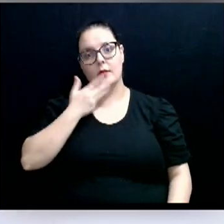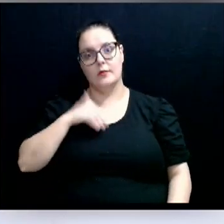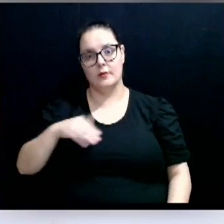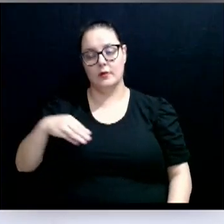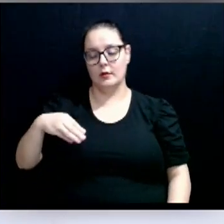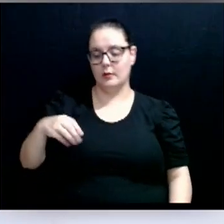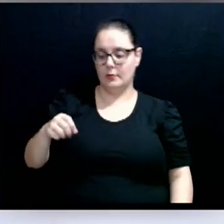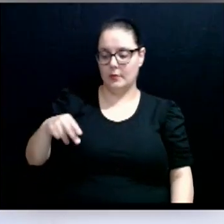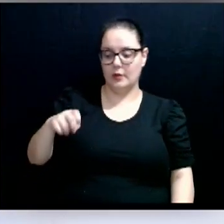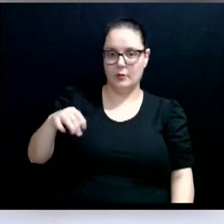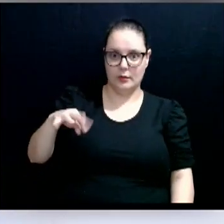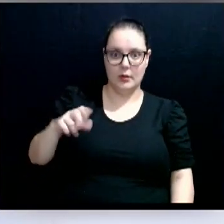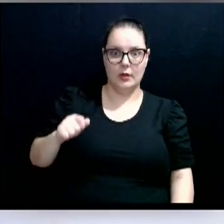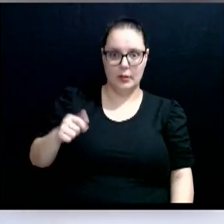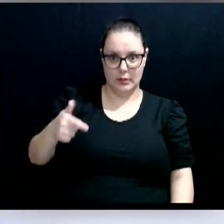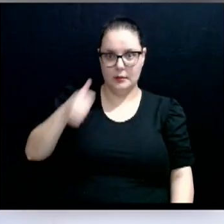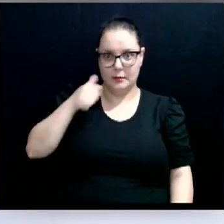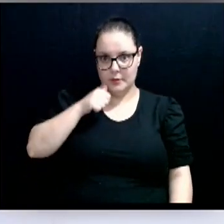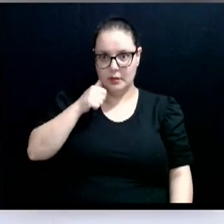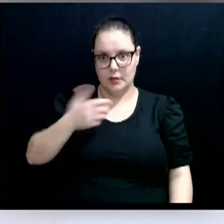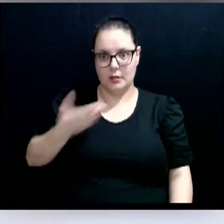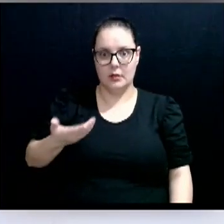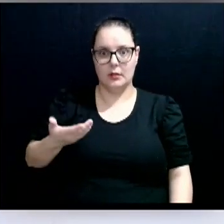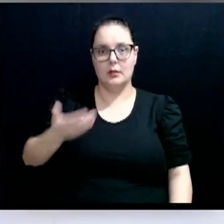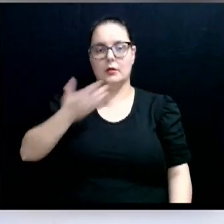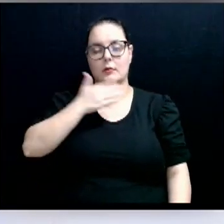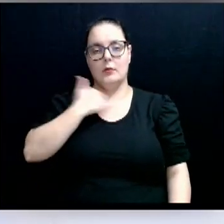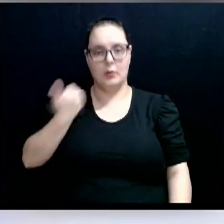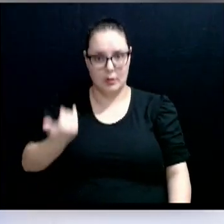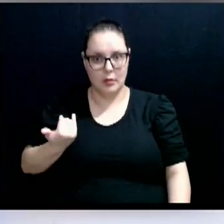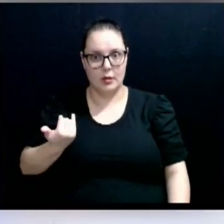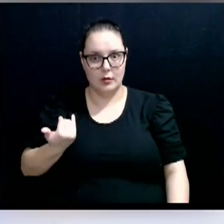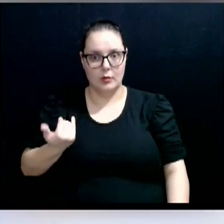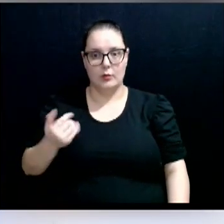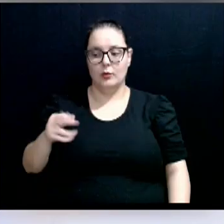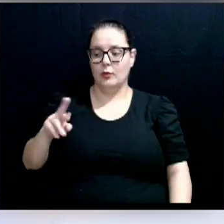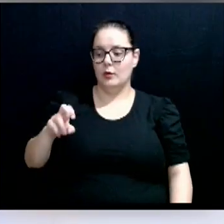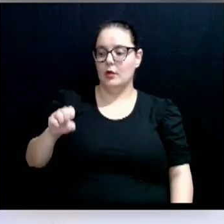aqui em Campinas, nós criamos essa lei para que nenhuma criança ou adulto